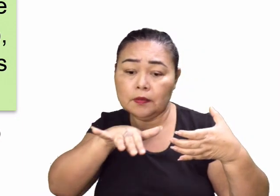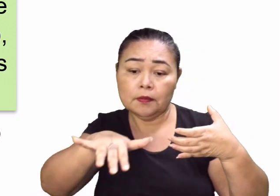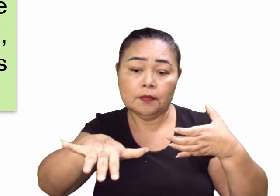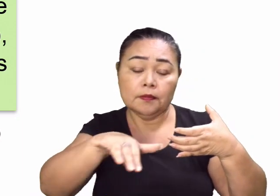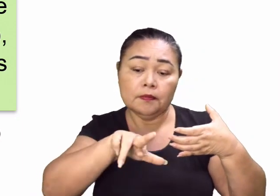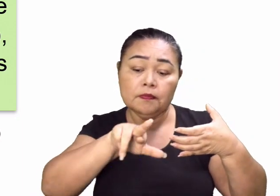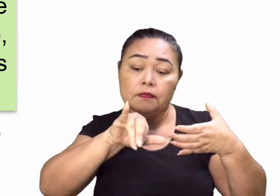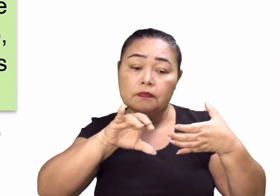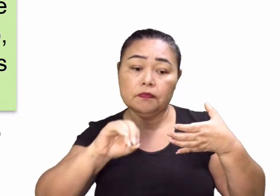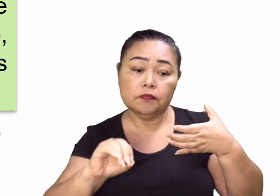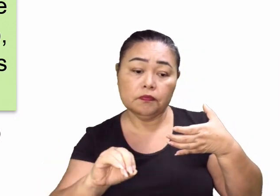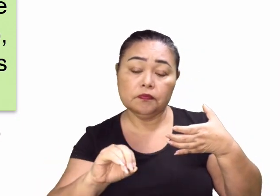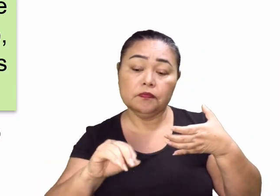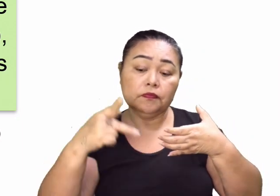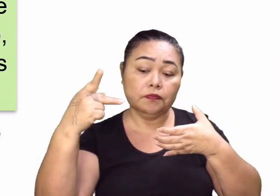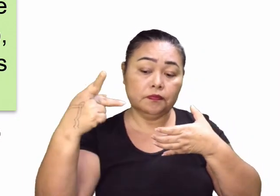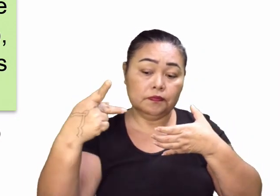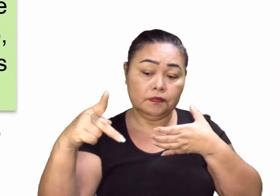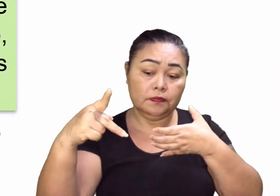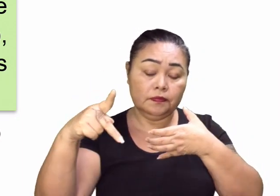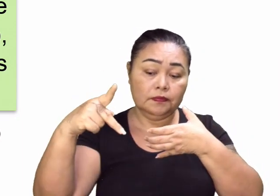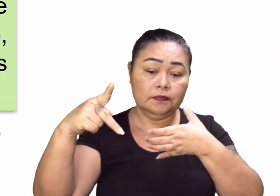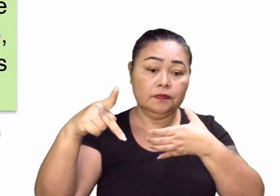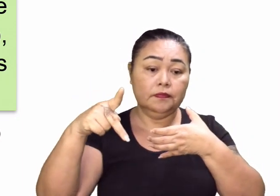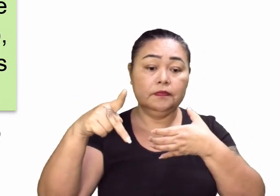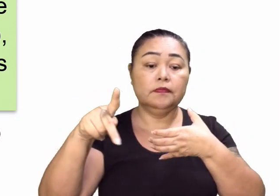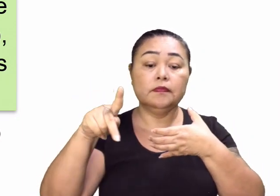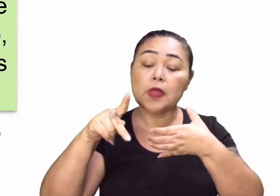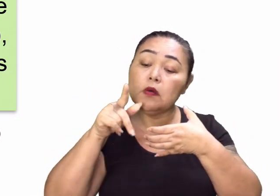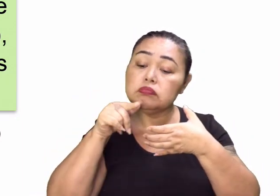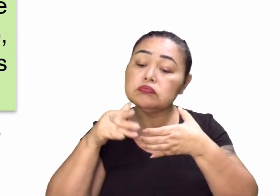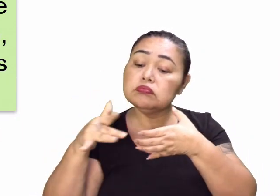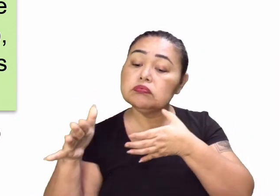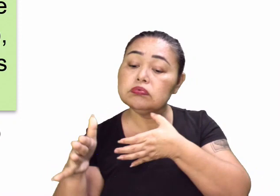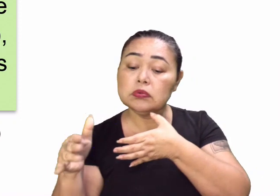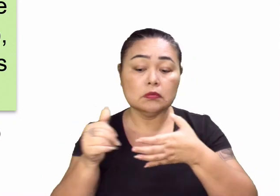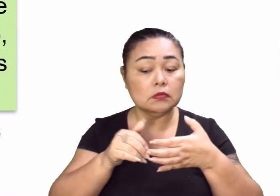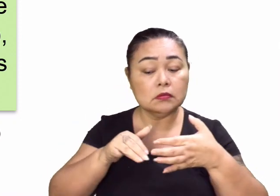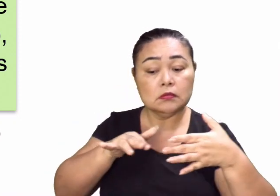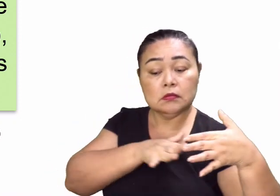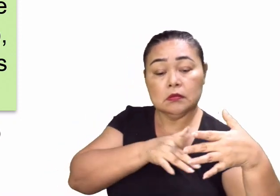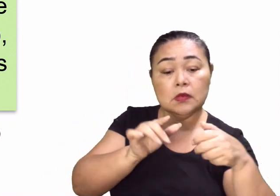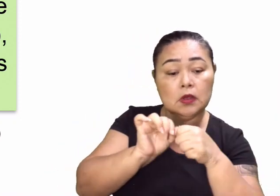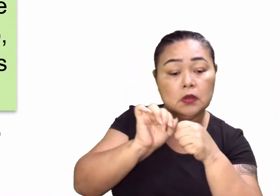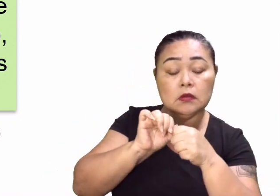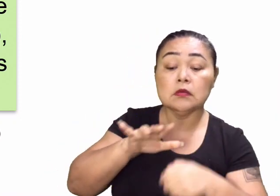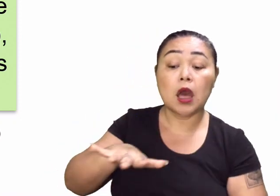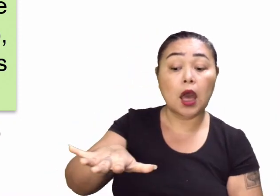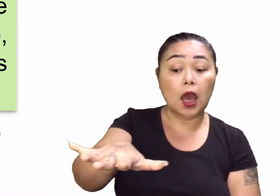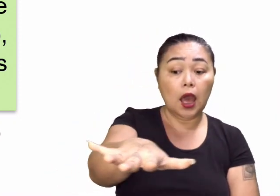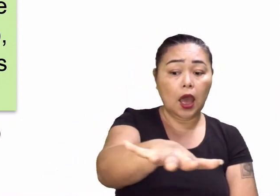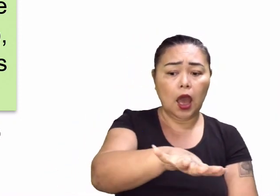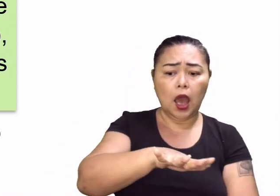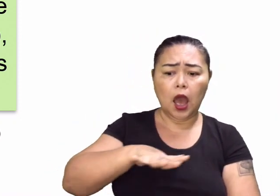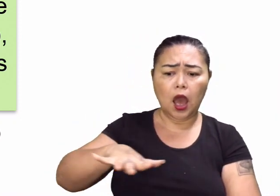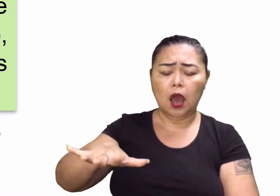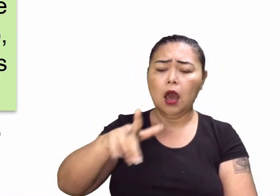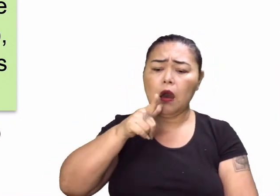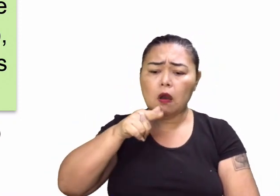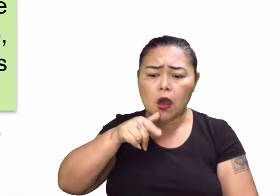área banhada pelo rio Paraguai e seus afluentes. A área dessa bacia é